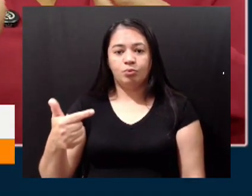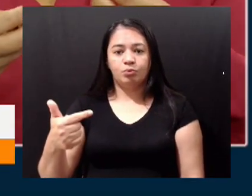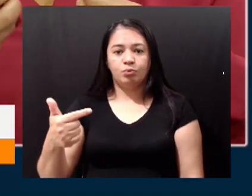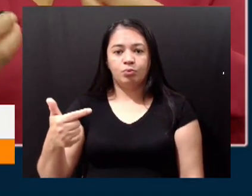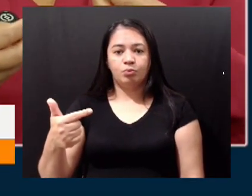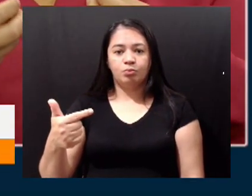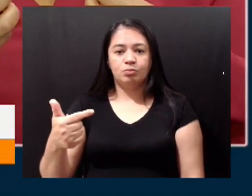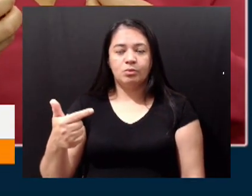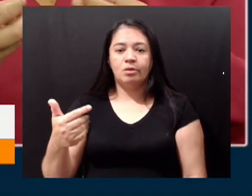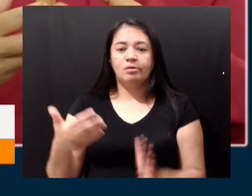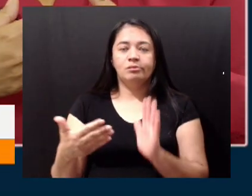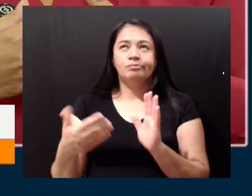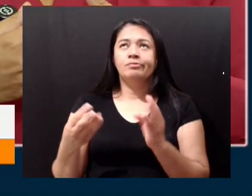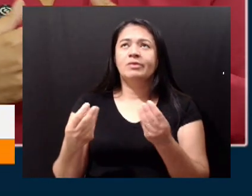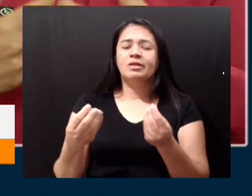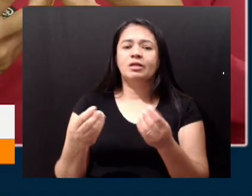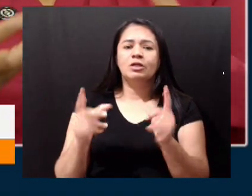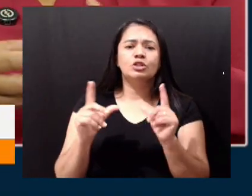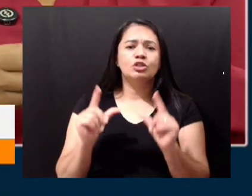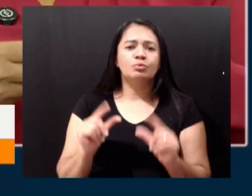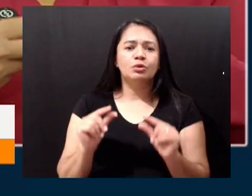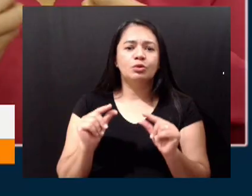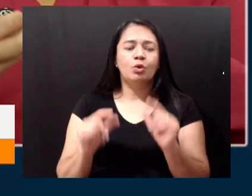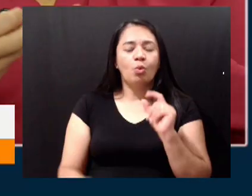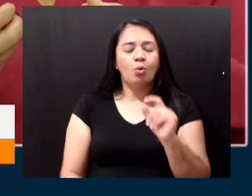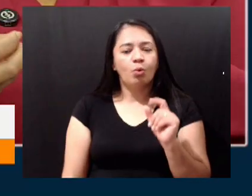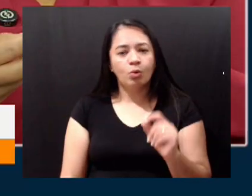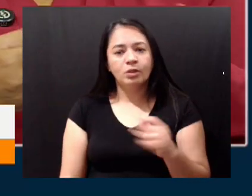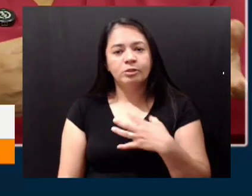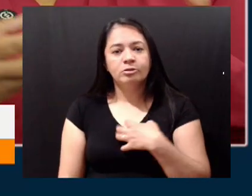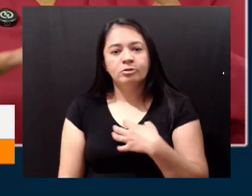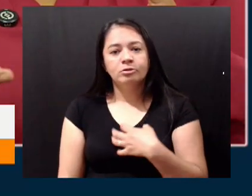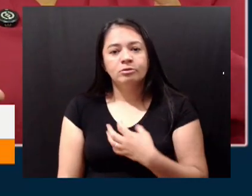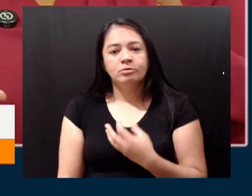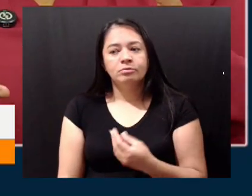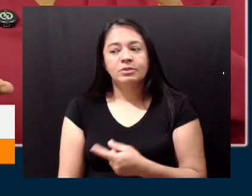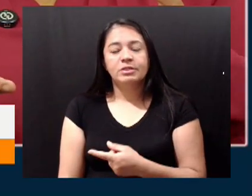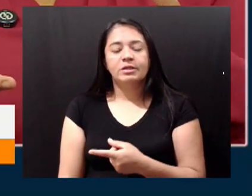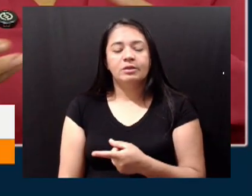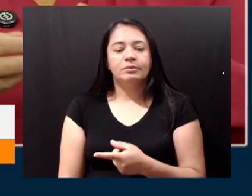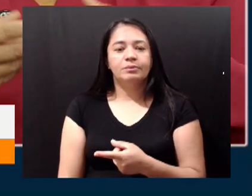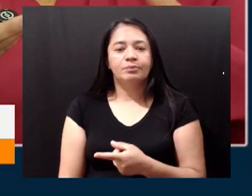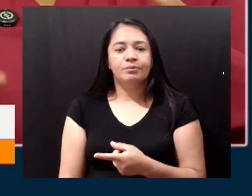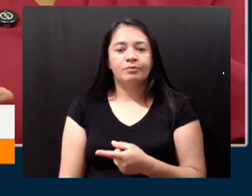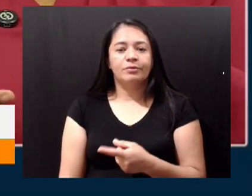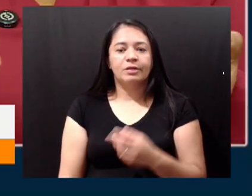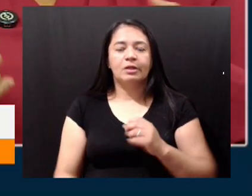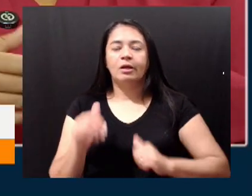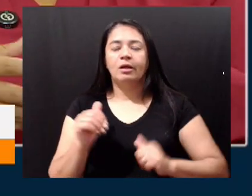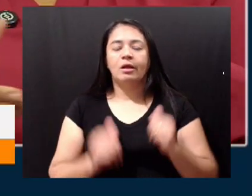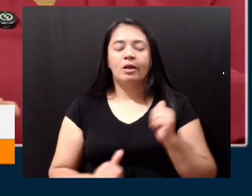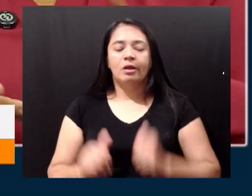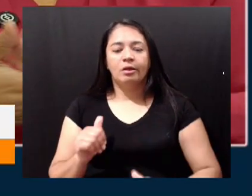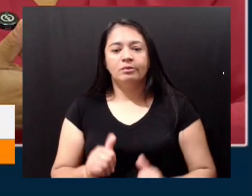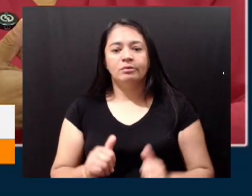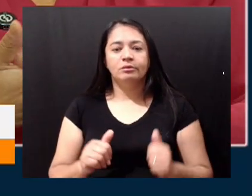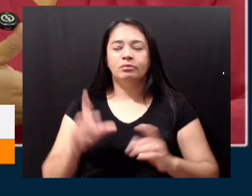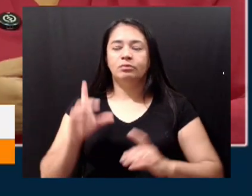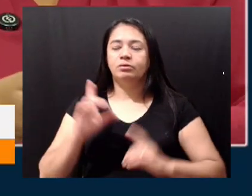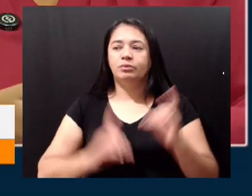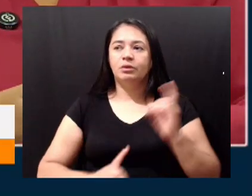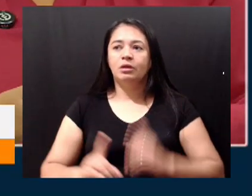elimina não, diminui a sensação, tudo que você tem quando você tem ansiedade, né, e depressão, e aí por isso ela estava